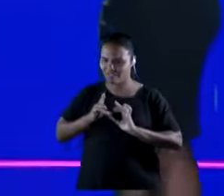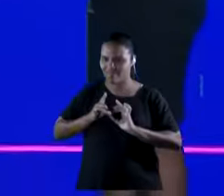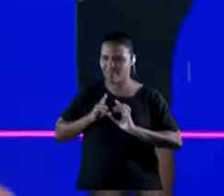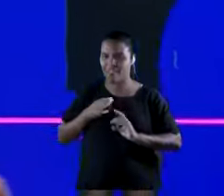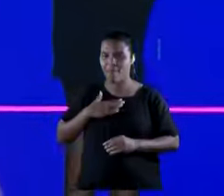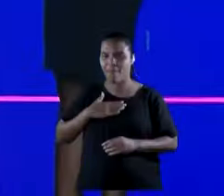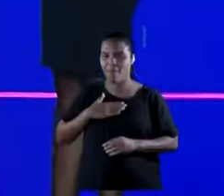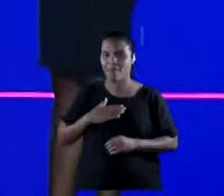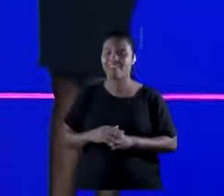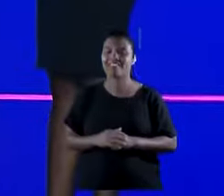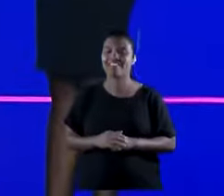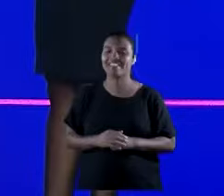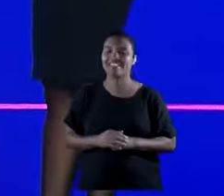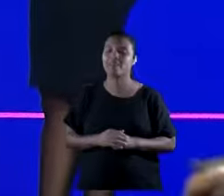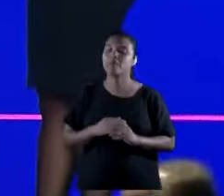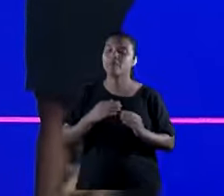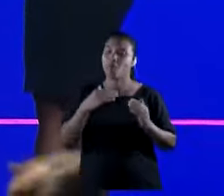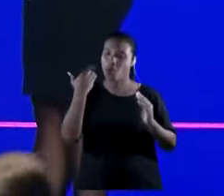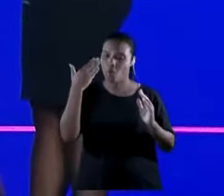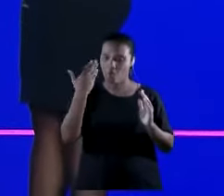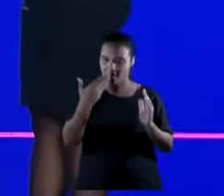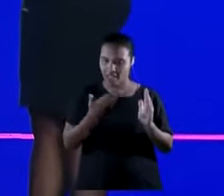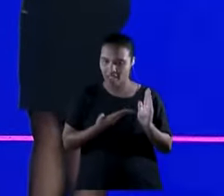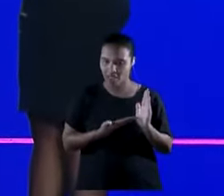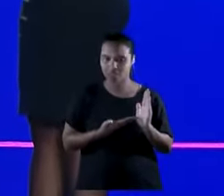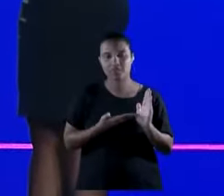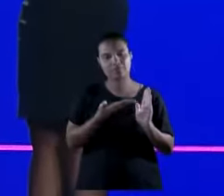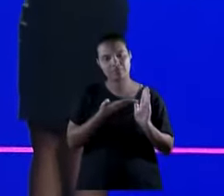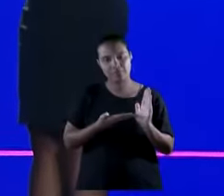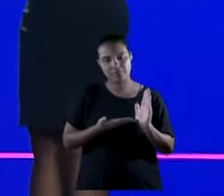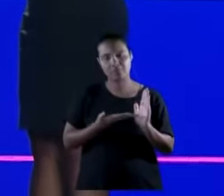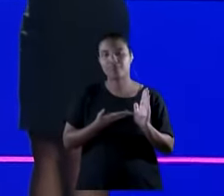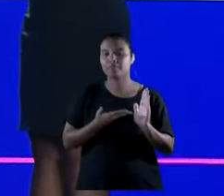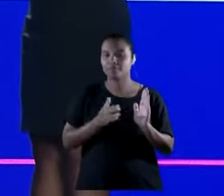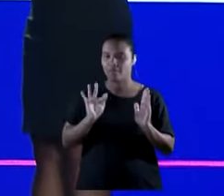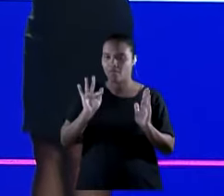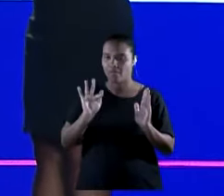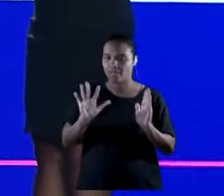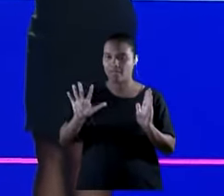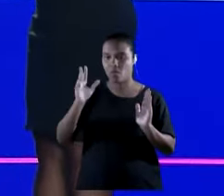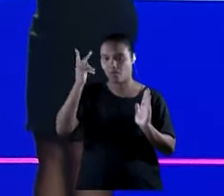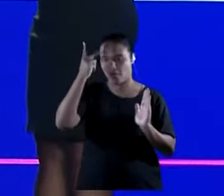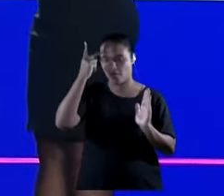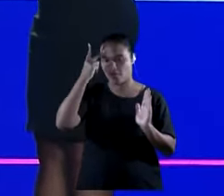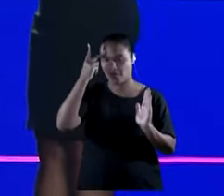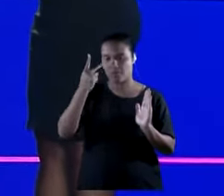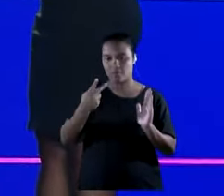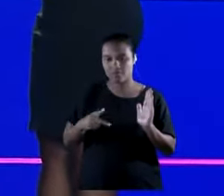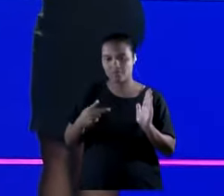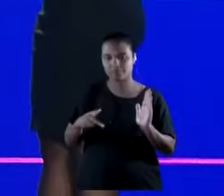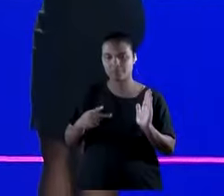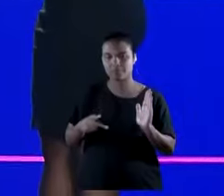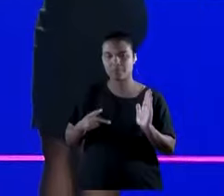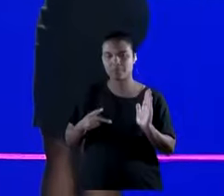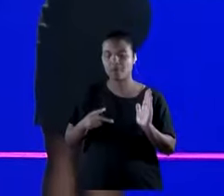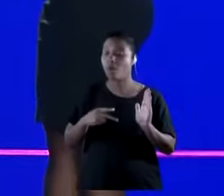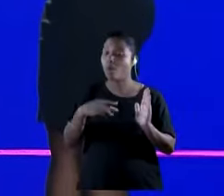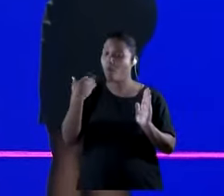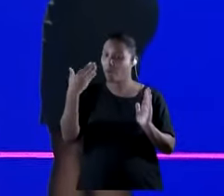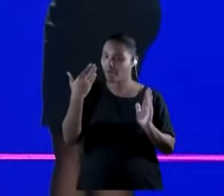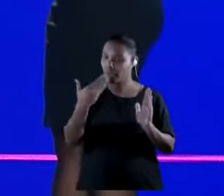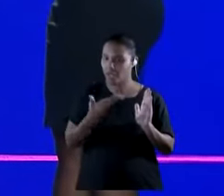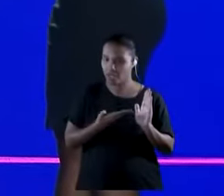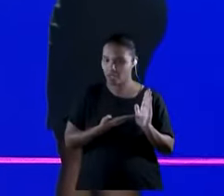Homenagem da Federação Paulista de Futebol, homenagem ao... Empresta o óculos, Milton. Ao